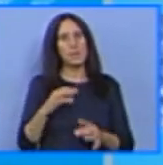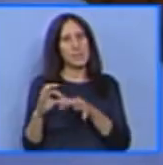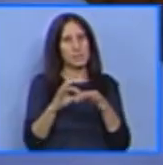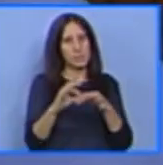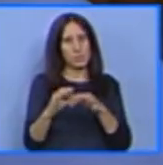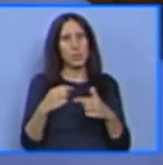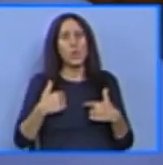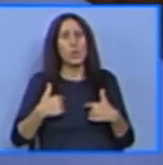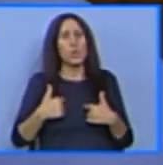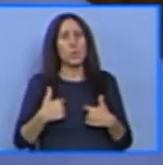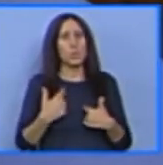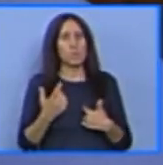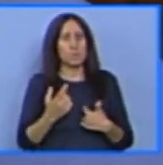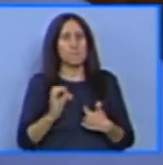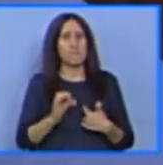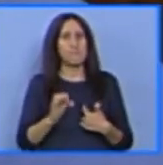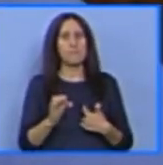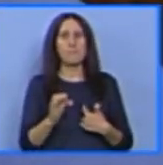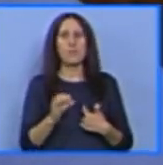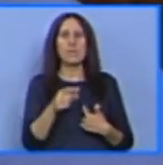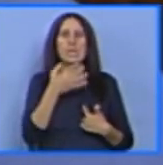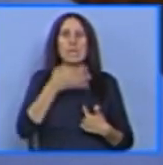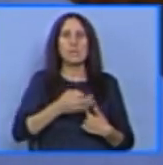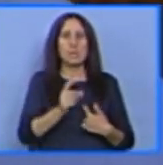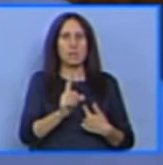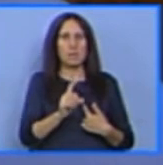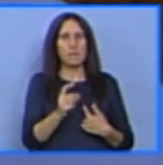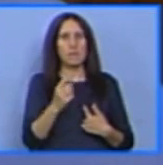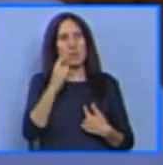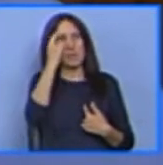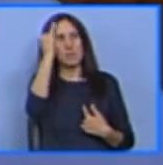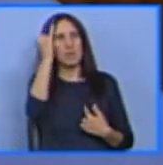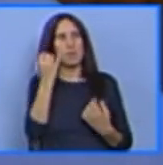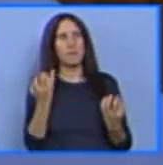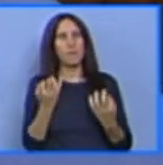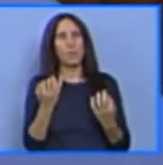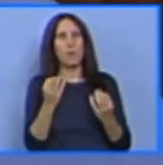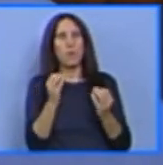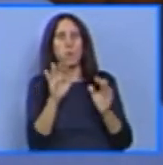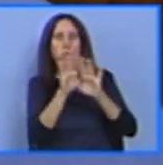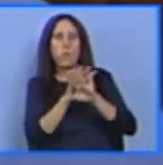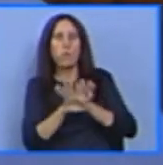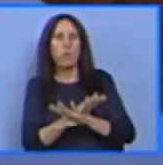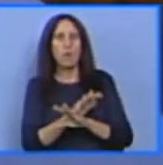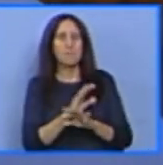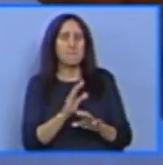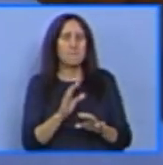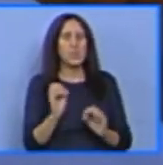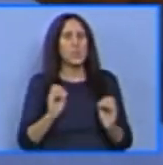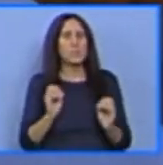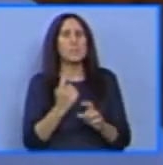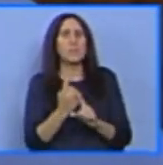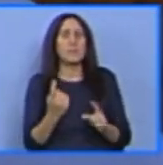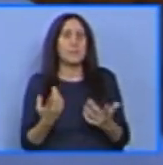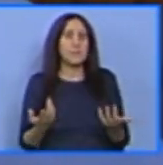eu nunca considerei como credível a ideia de que, de facto, houve aqui uma maquinação, desde logo porque,